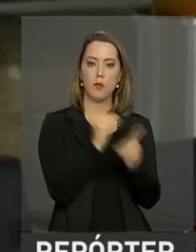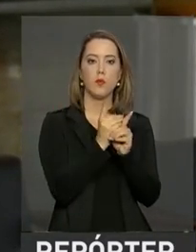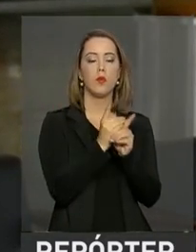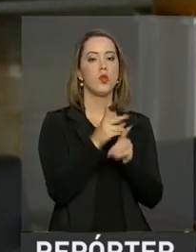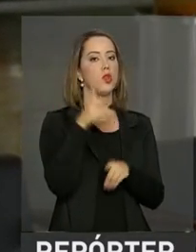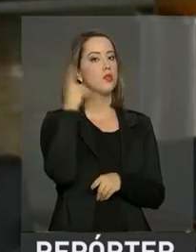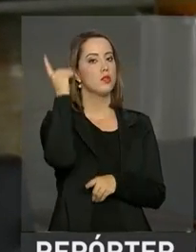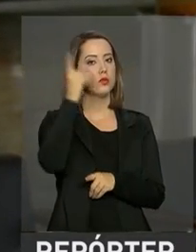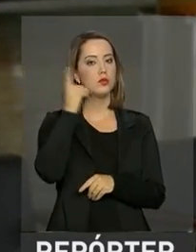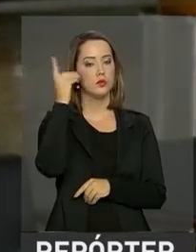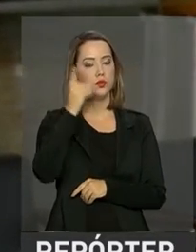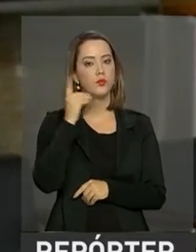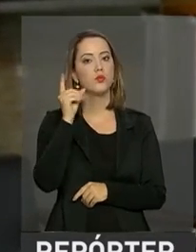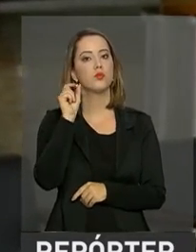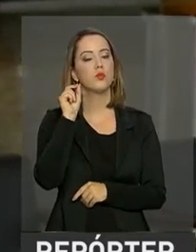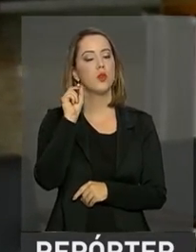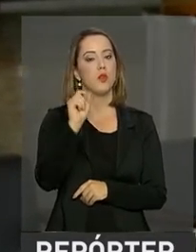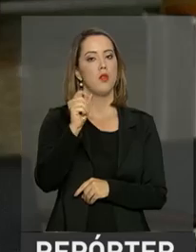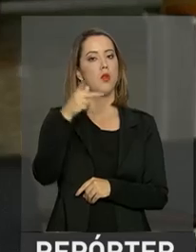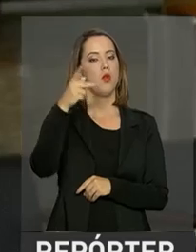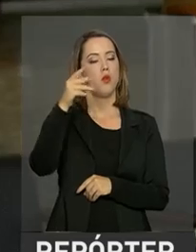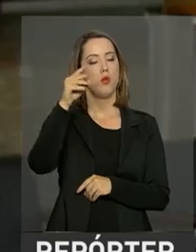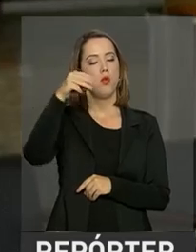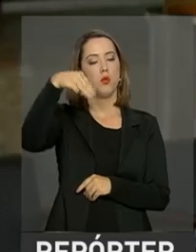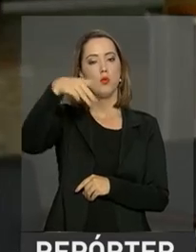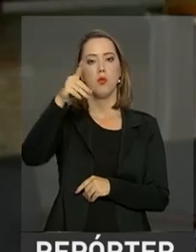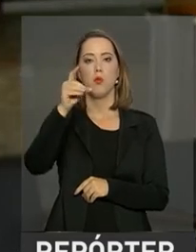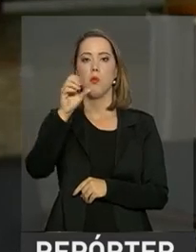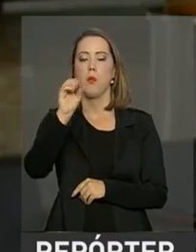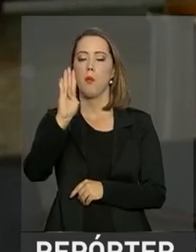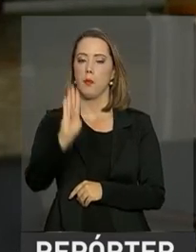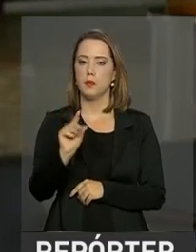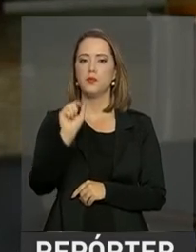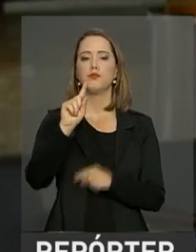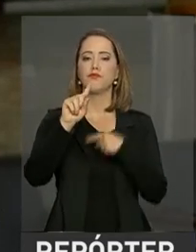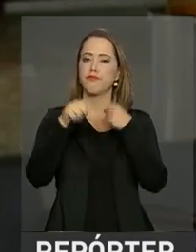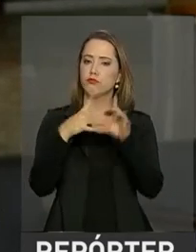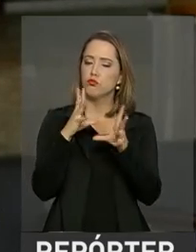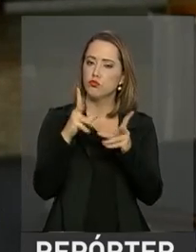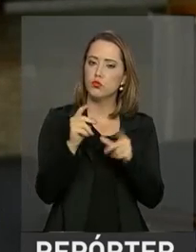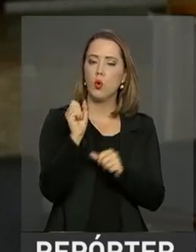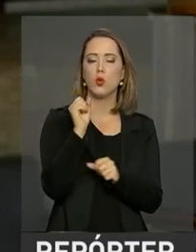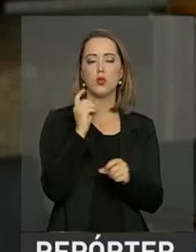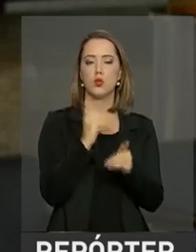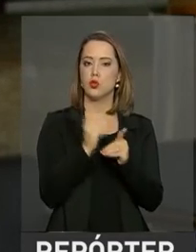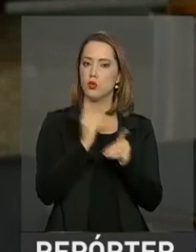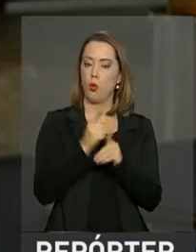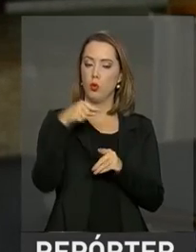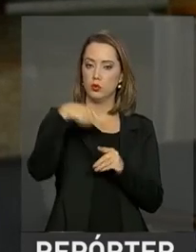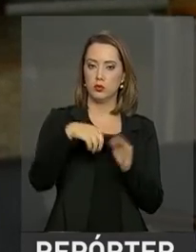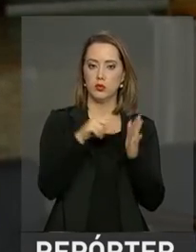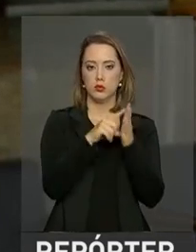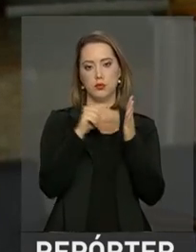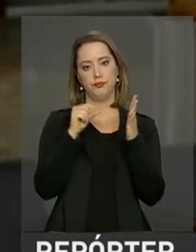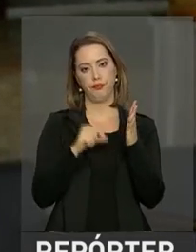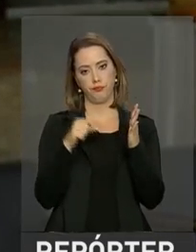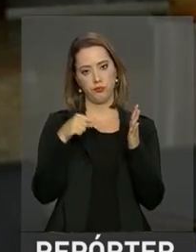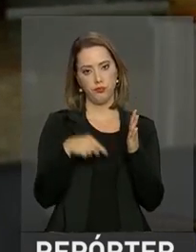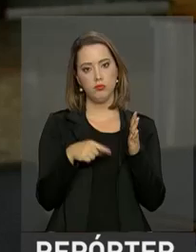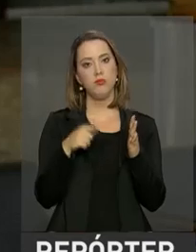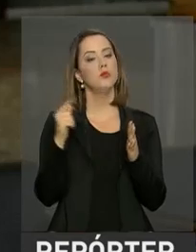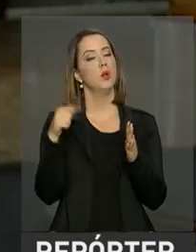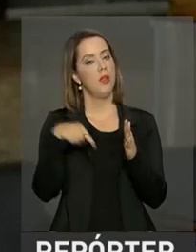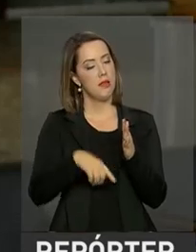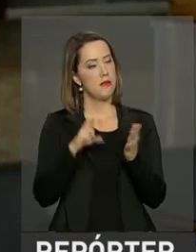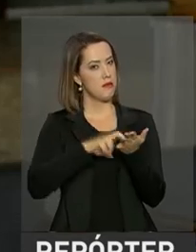deputado federal Sérgio Souza do PMDB do Paraná todos esses encontros do presidente serão aqui no Palácio do Planalto e